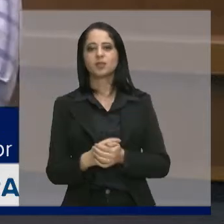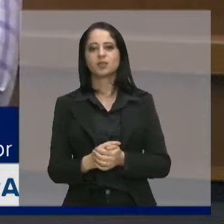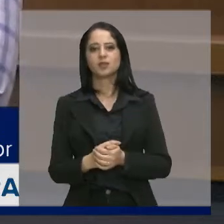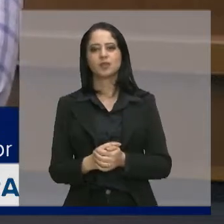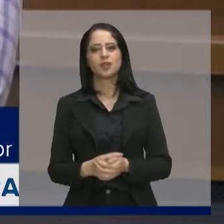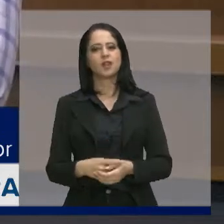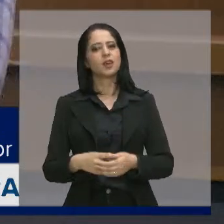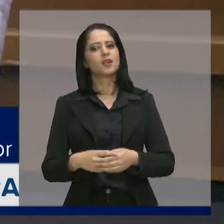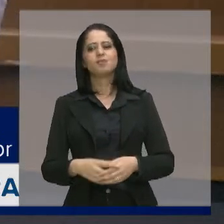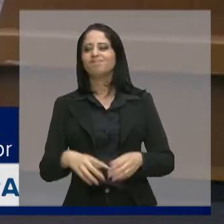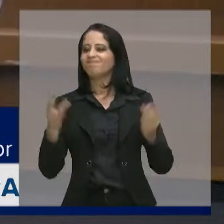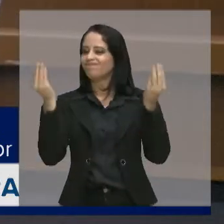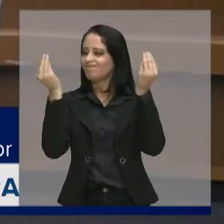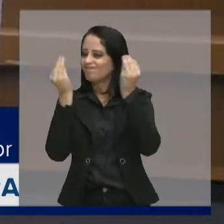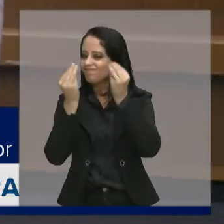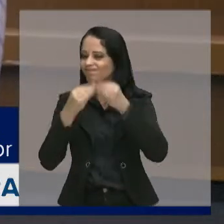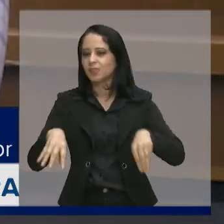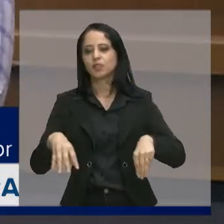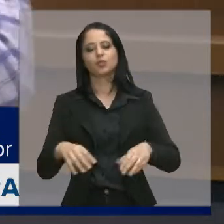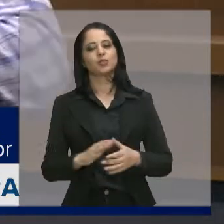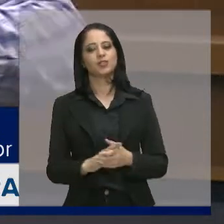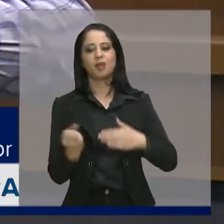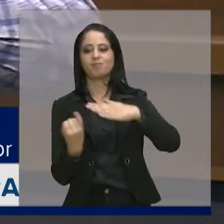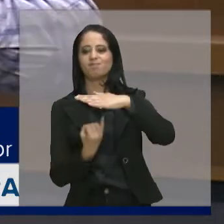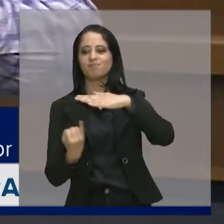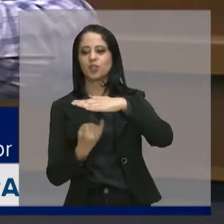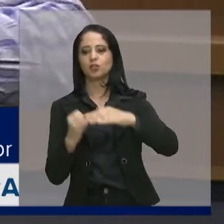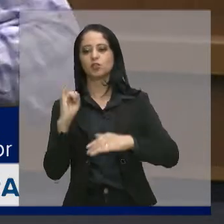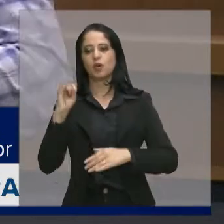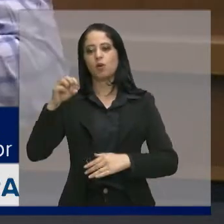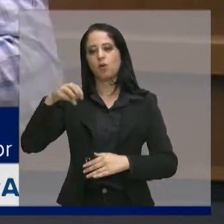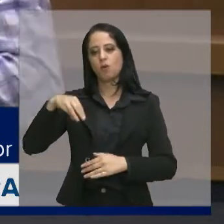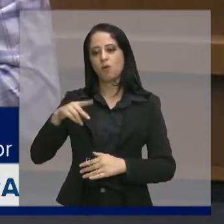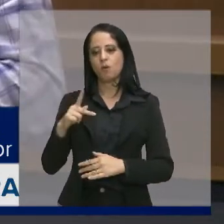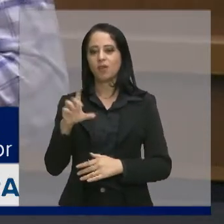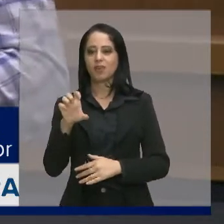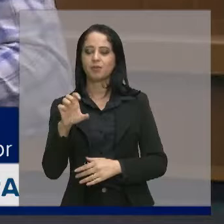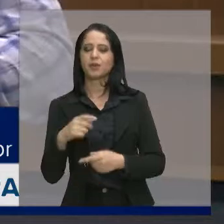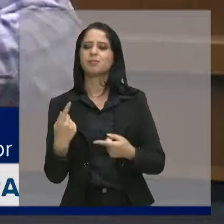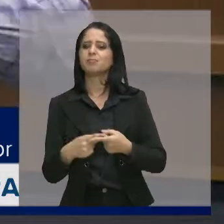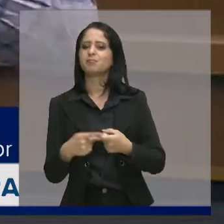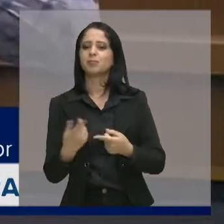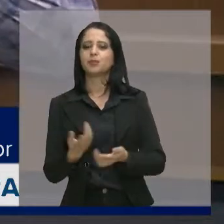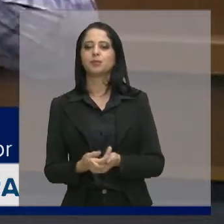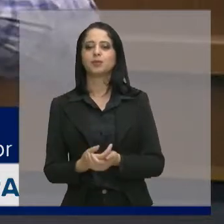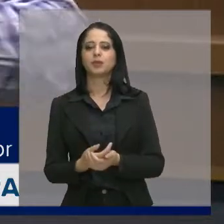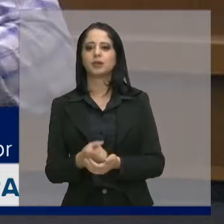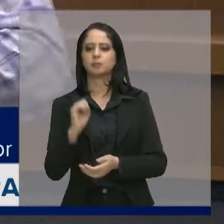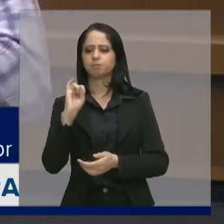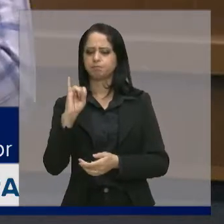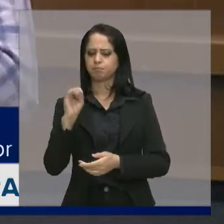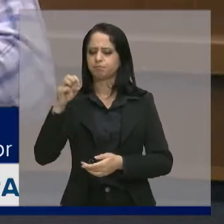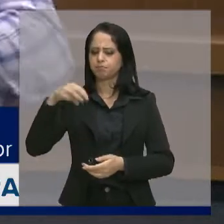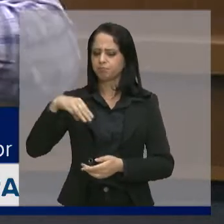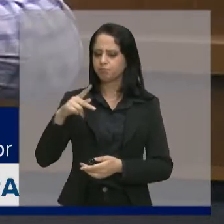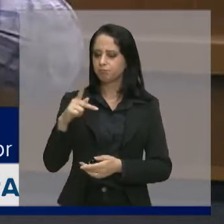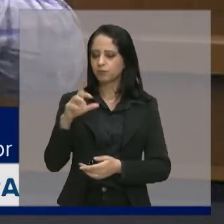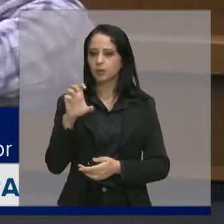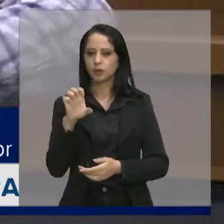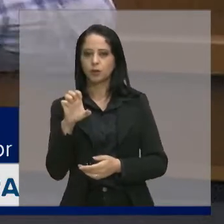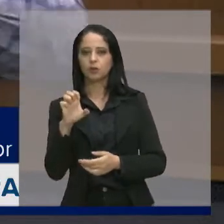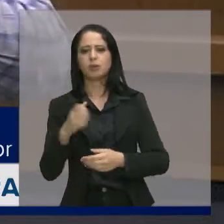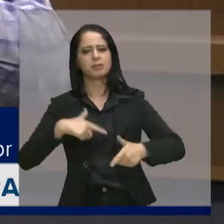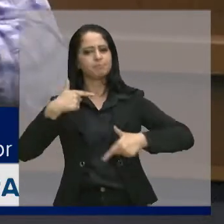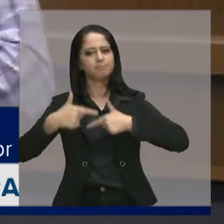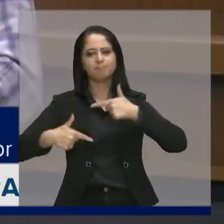Muito, mas muito prejudicial à instituição, né? Recentemente, o INPE protagonizou o lançamento